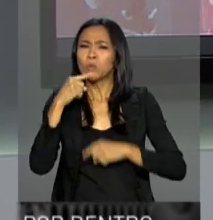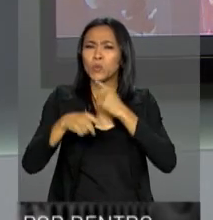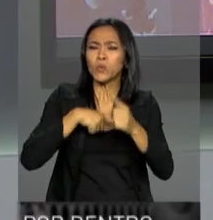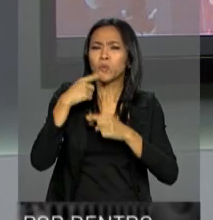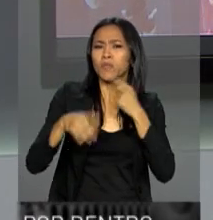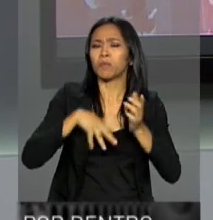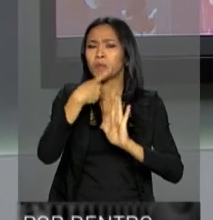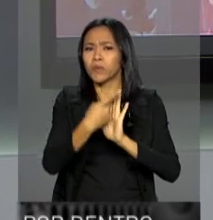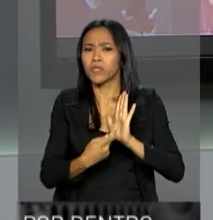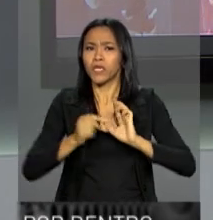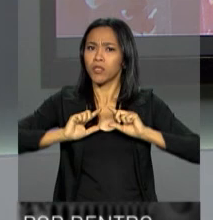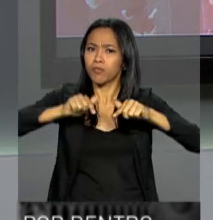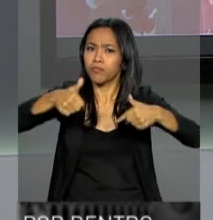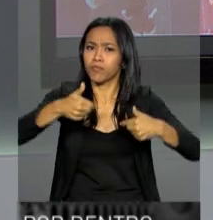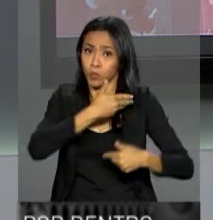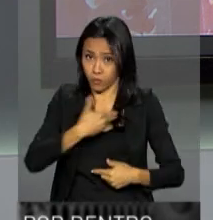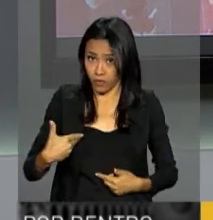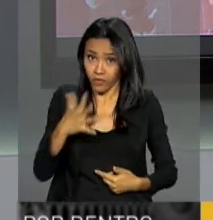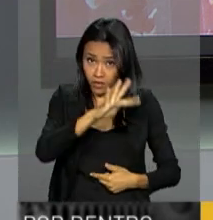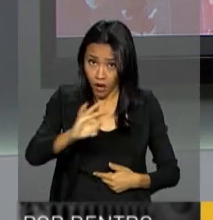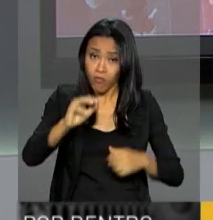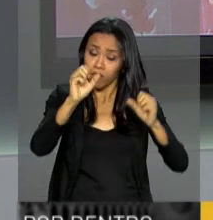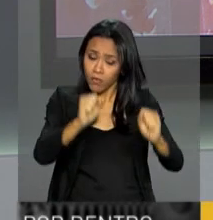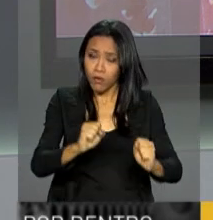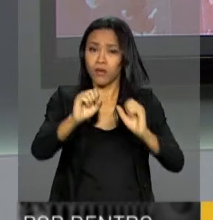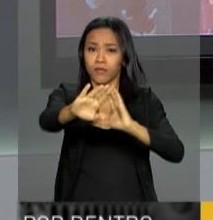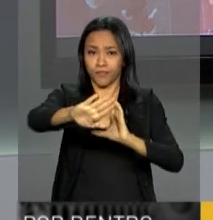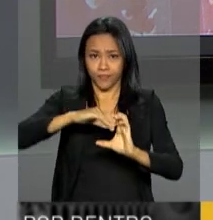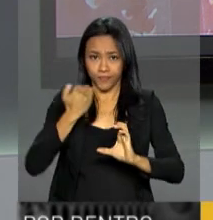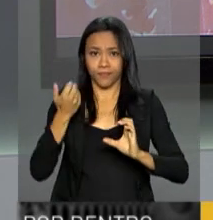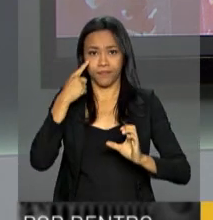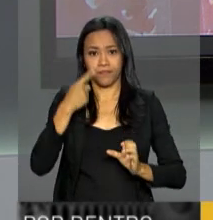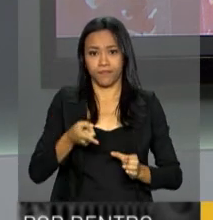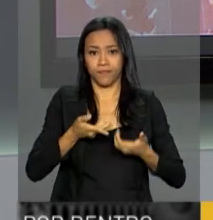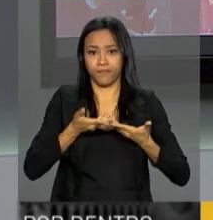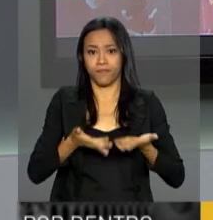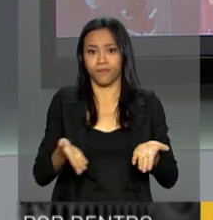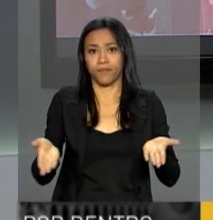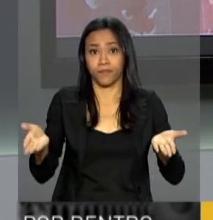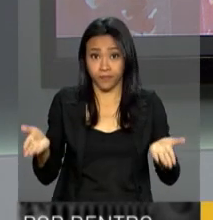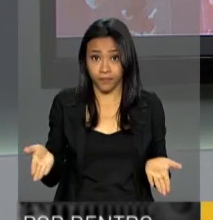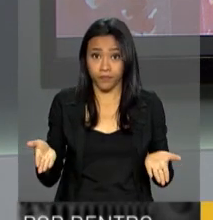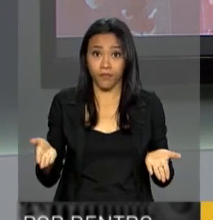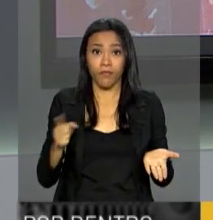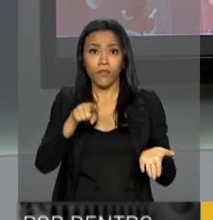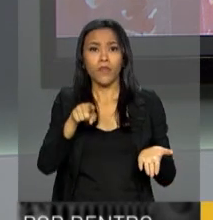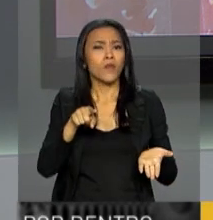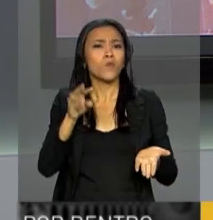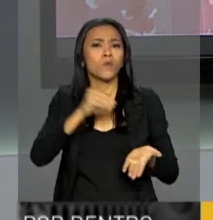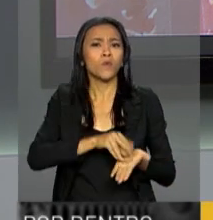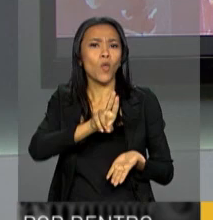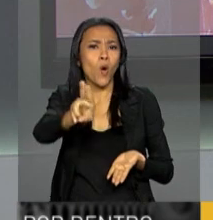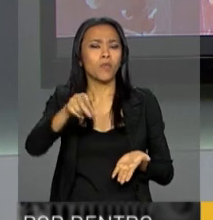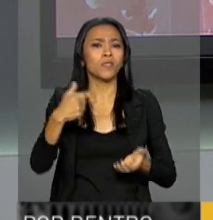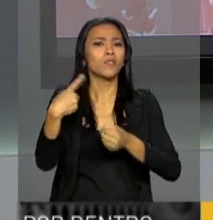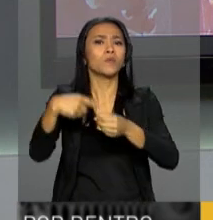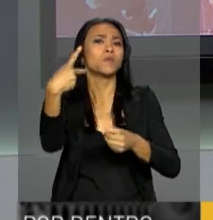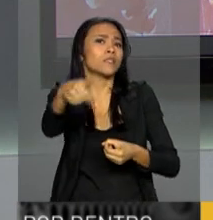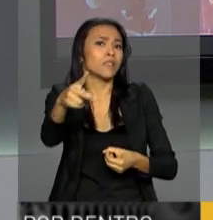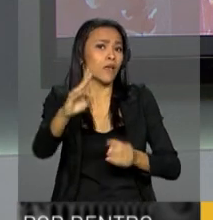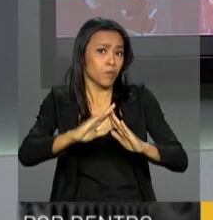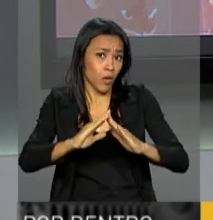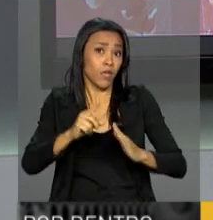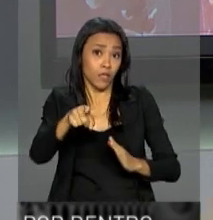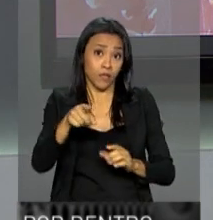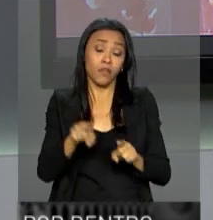projeto ação do governo federal leva para por dentro do governo a roupa presidencia.gov.br informe o seu nome à cidade onde